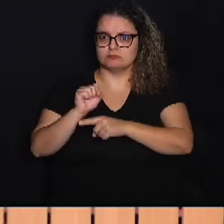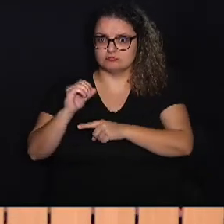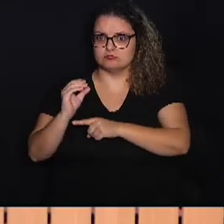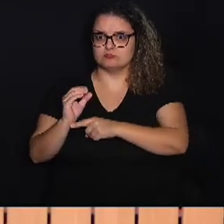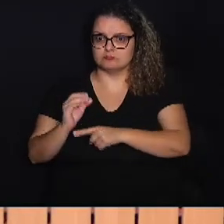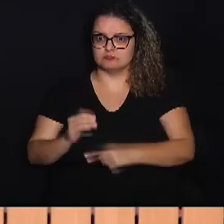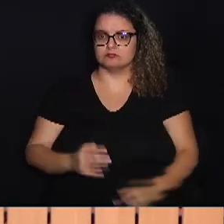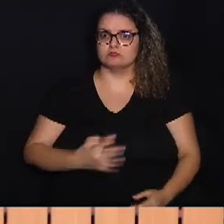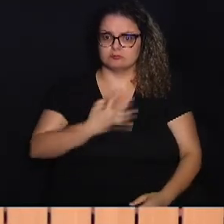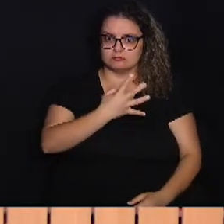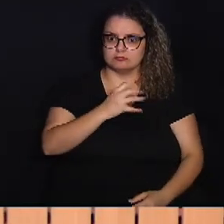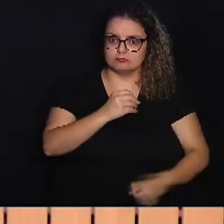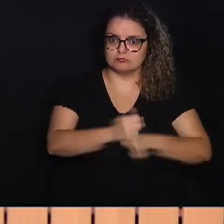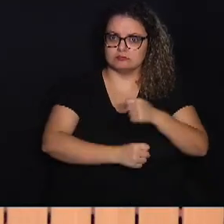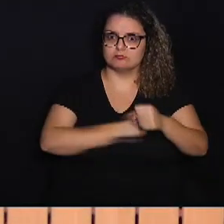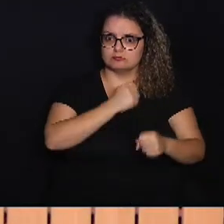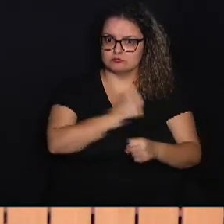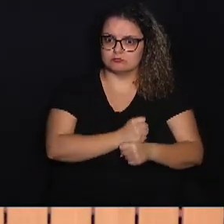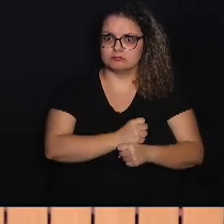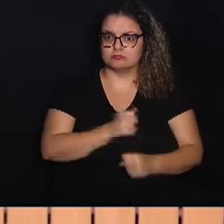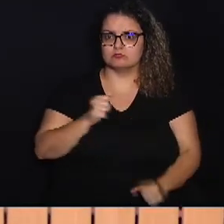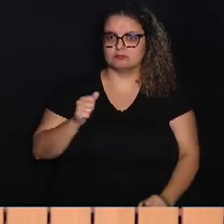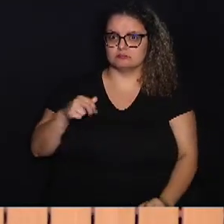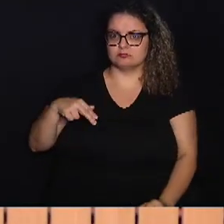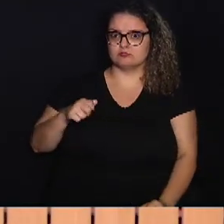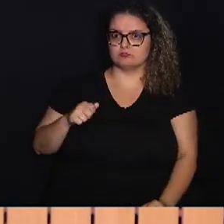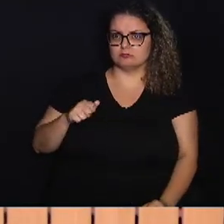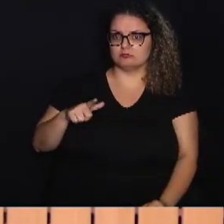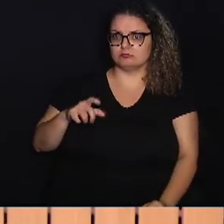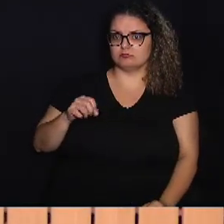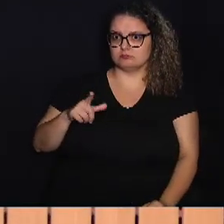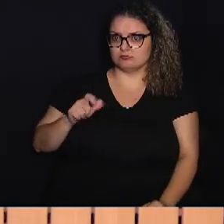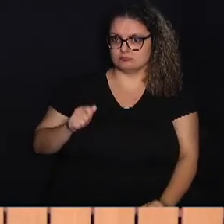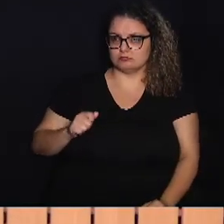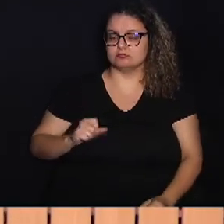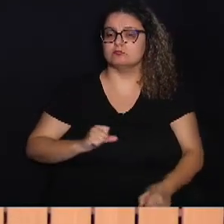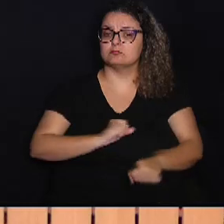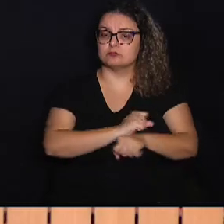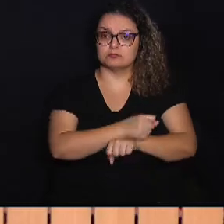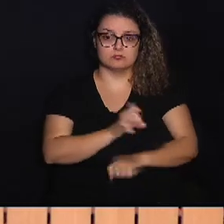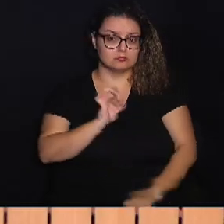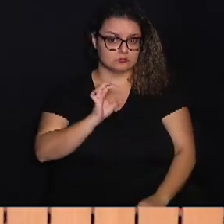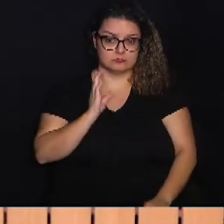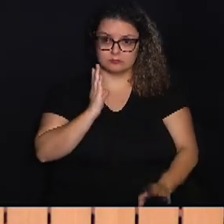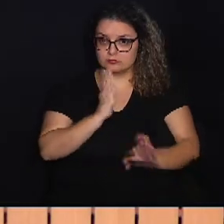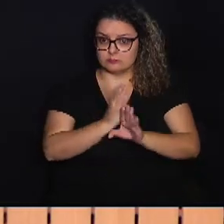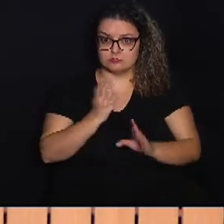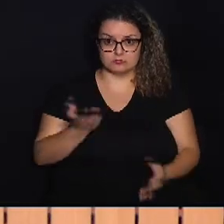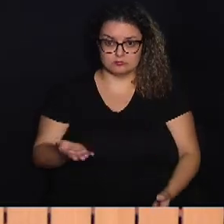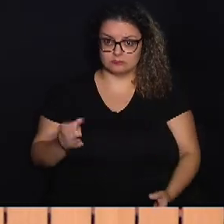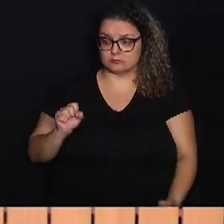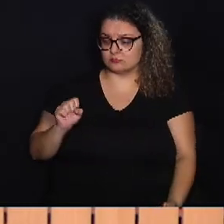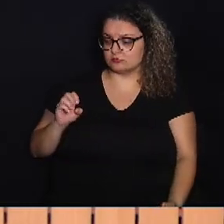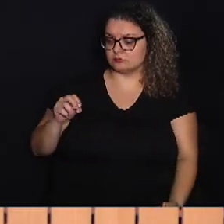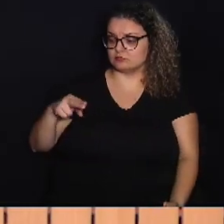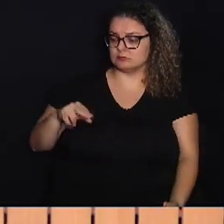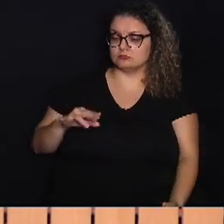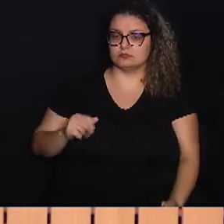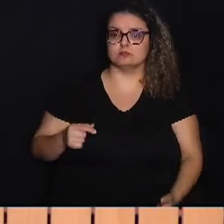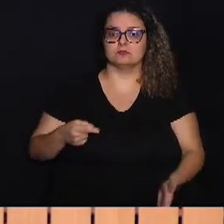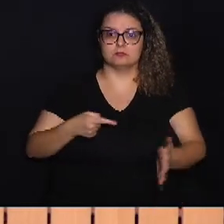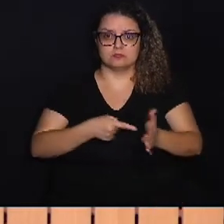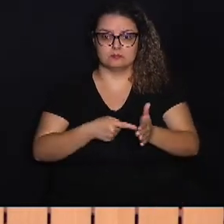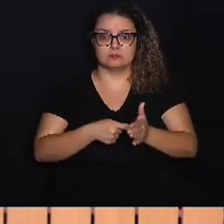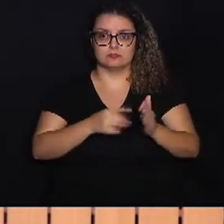quatro décadas em uma situação análoga à escravidão e só foi descoberta a situação de Sônia por conta da denúncia